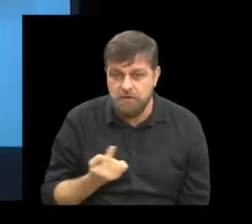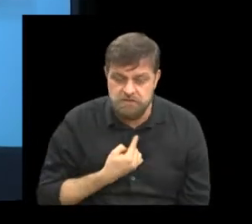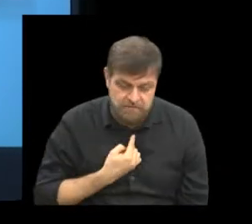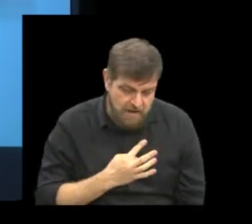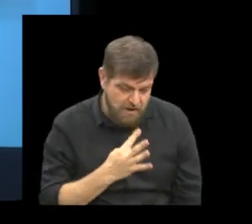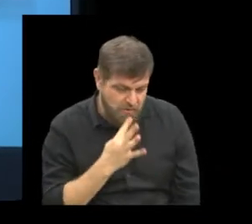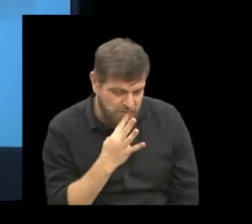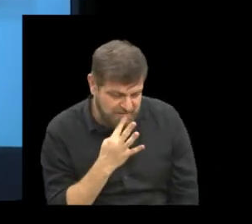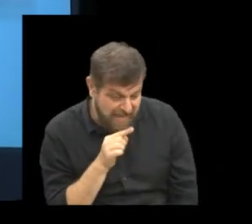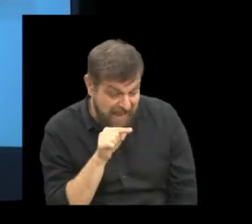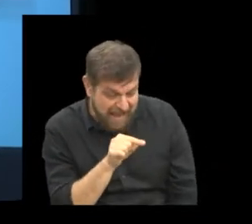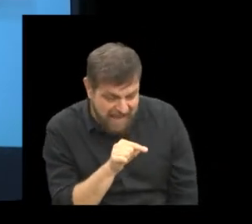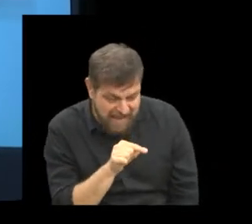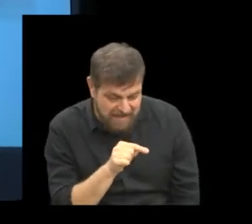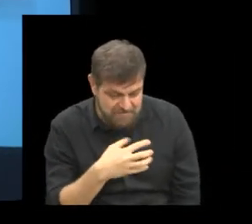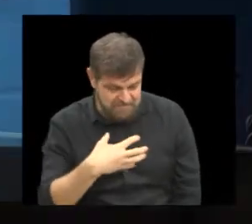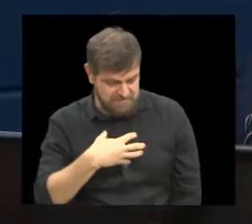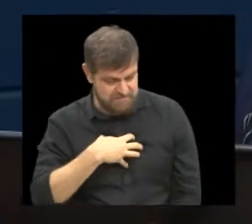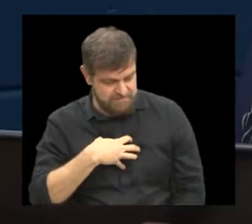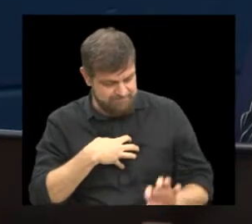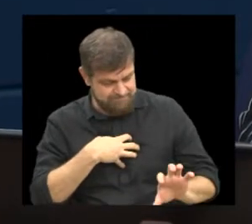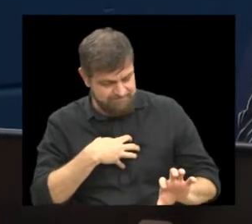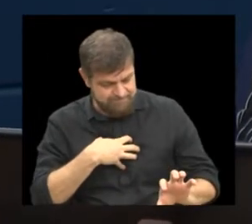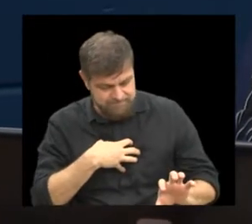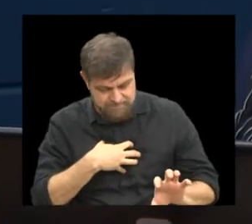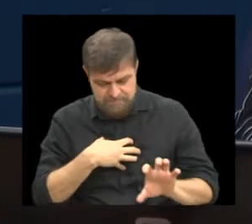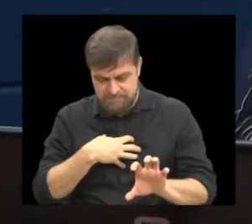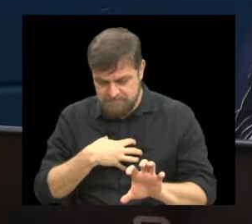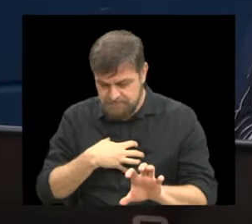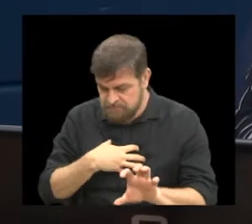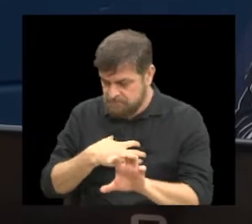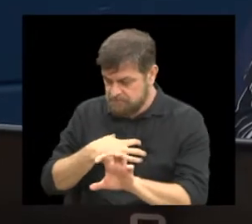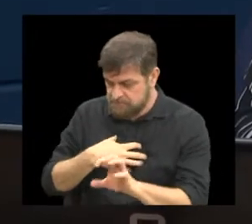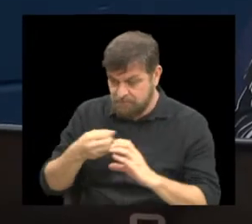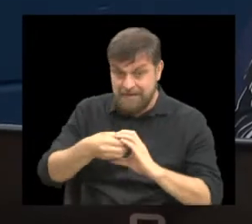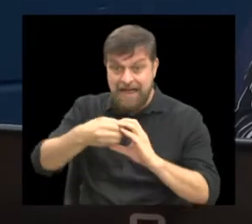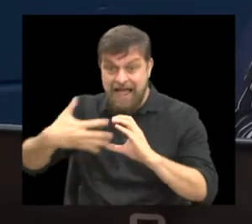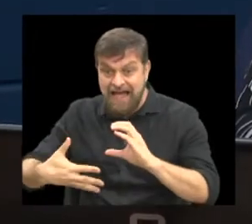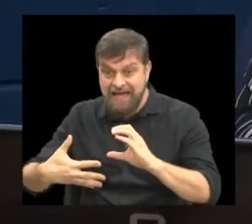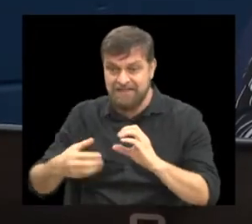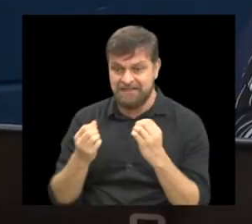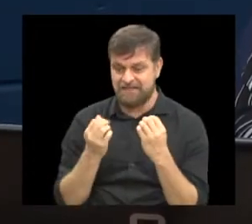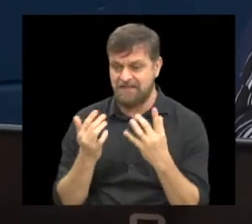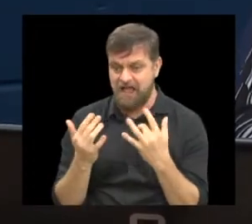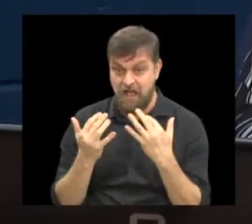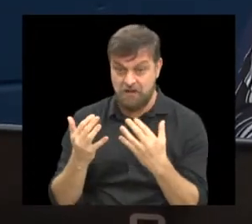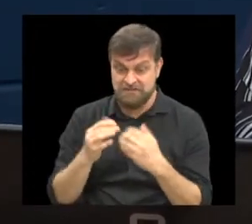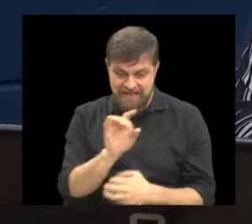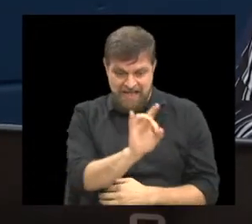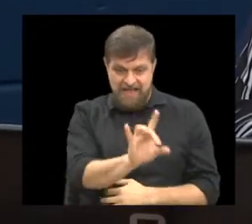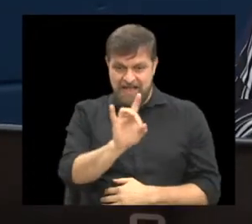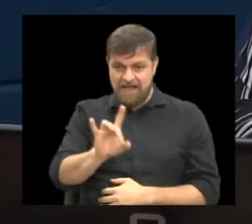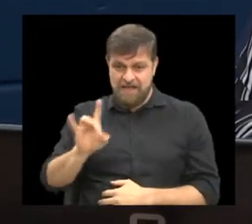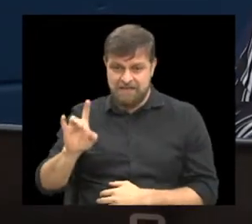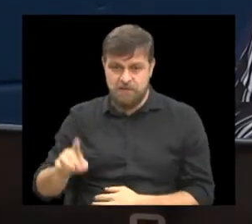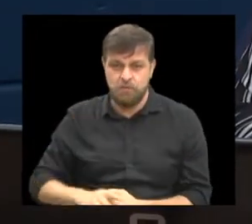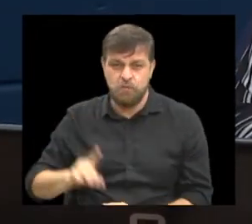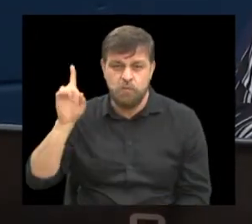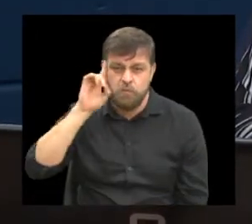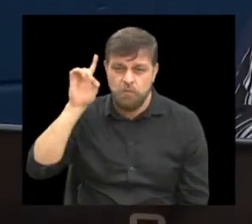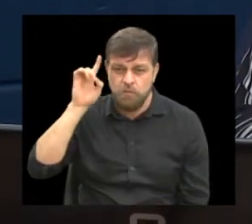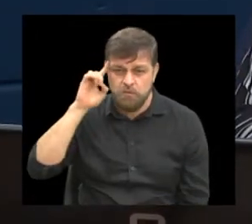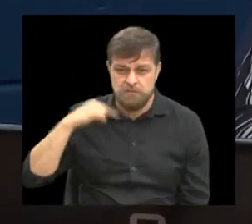um, vai conhecendo, a gente vai reconhecendo as características que eles têm, né? E a rotina